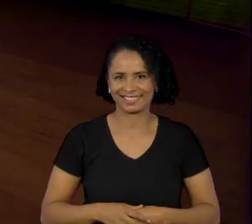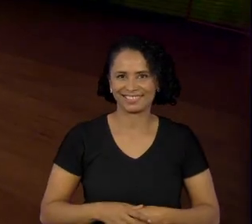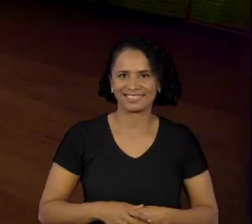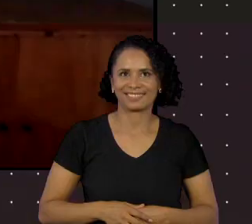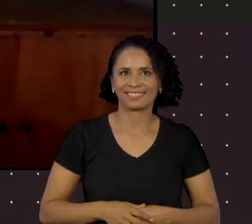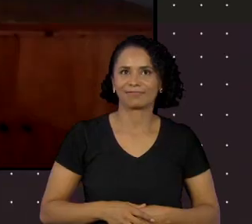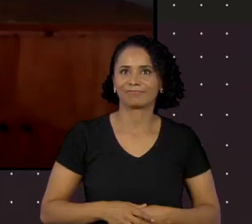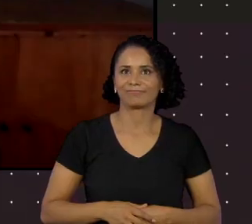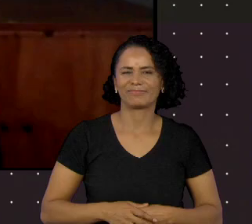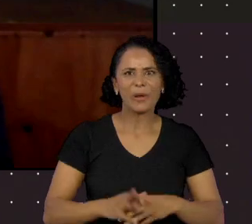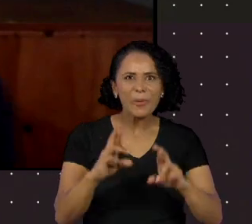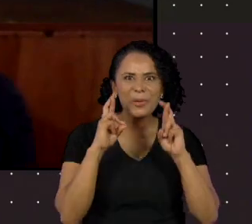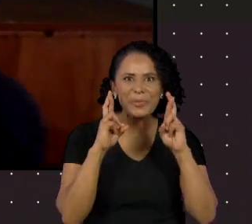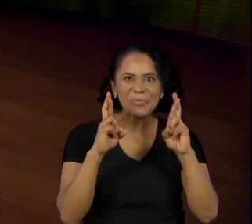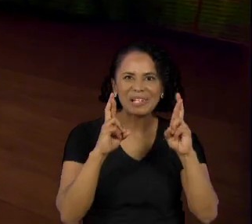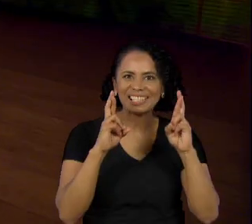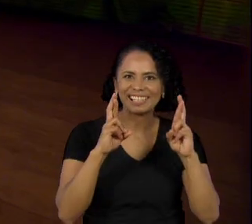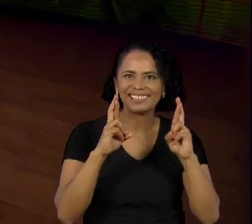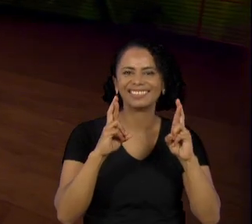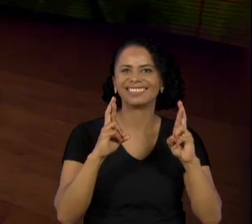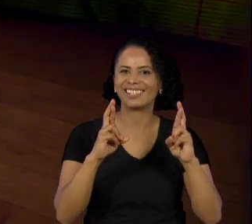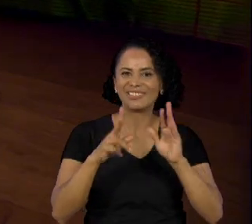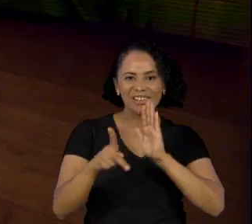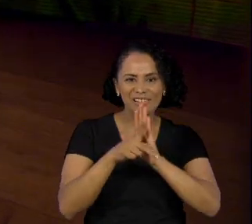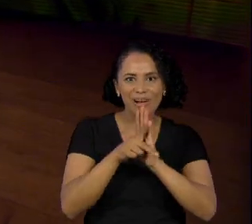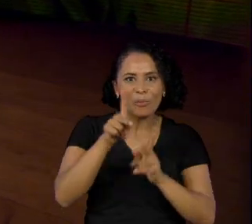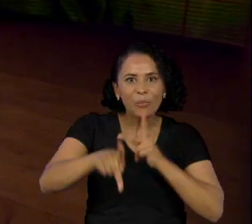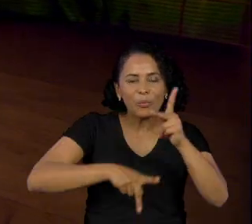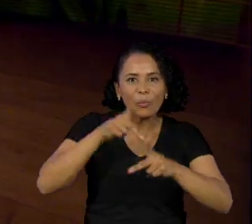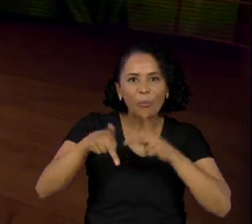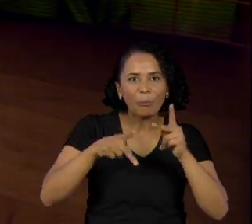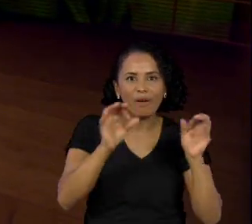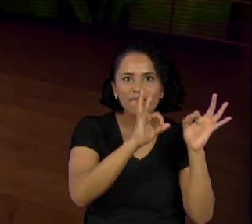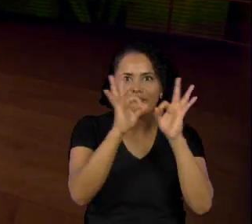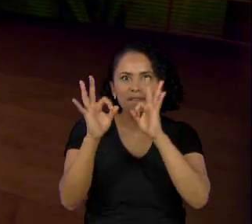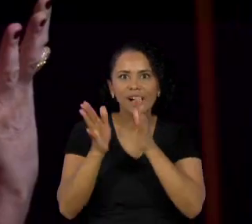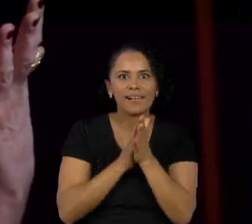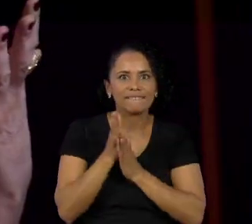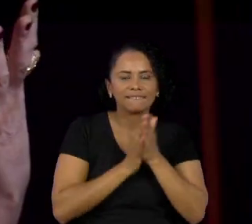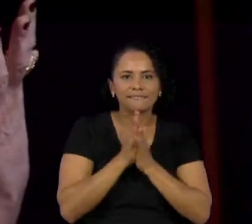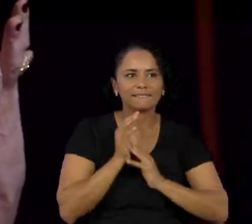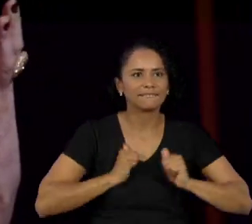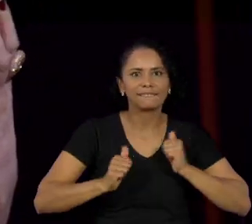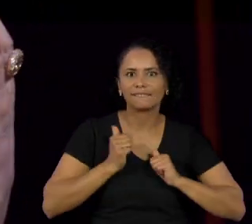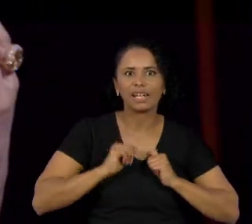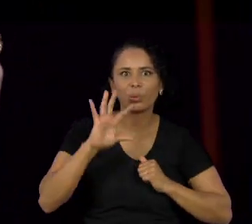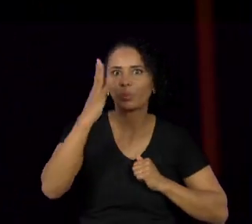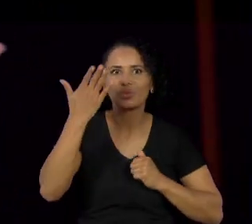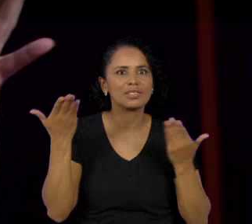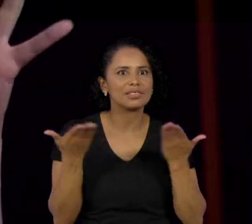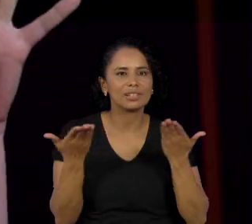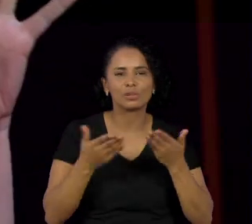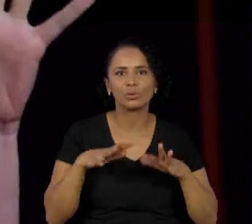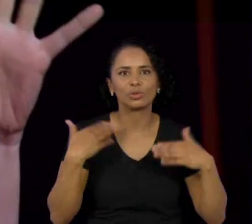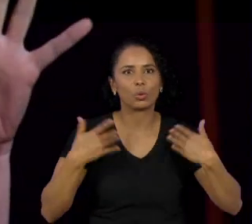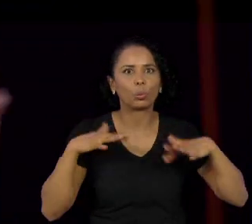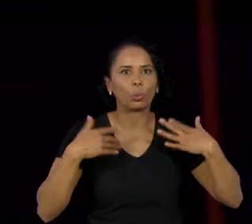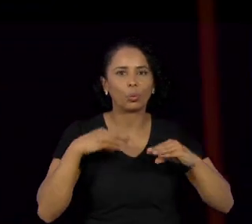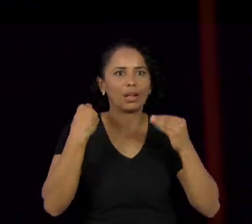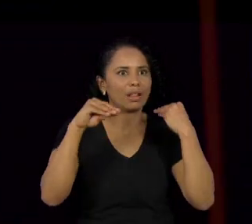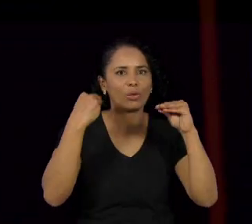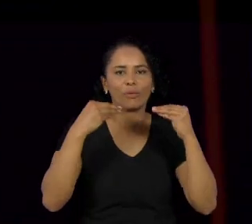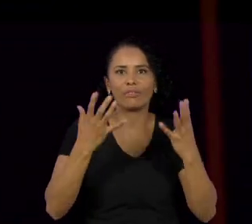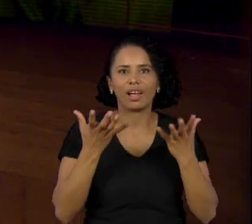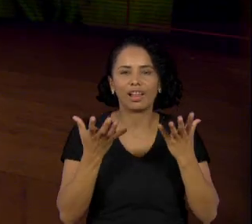Existia uma expectativa do público que vai acontecer essa noite, né? Porque era uma coisa assim